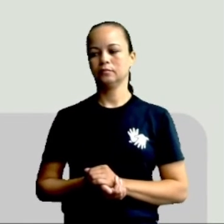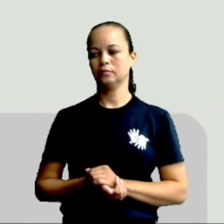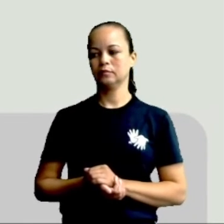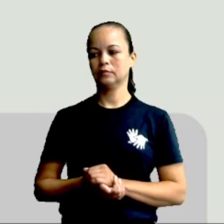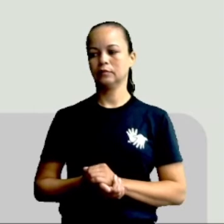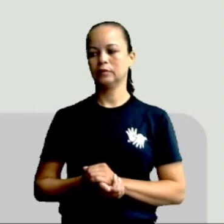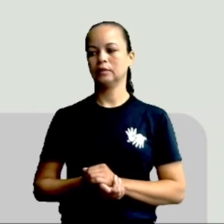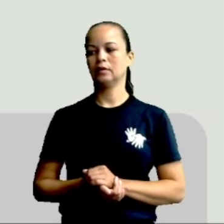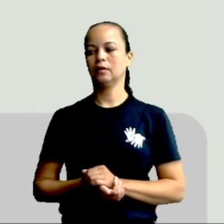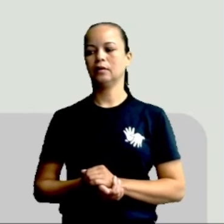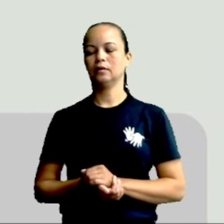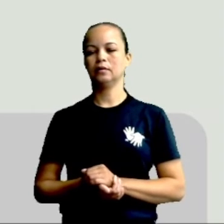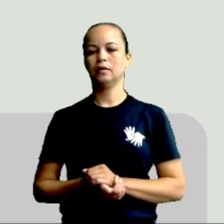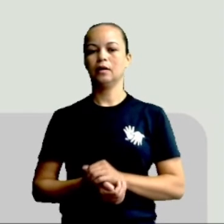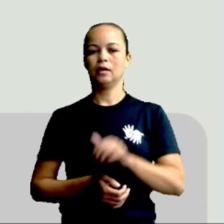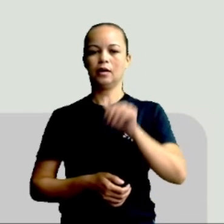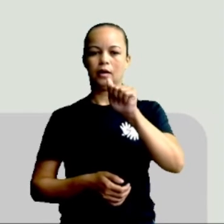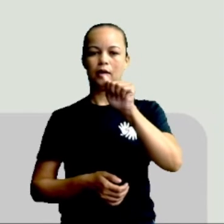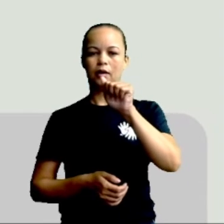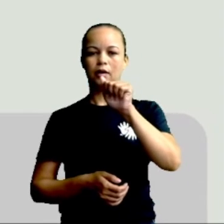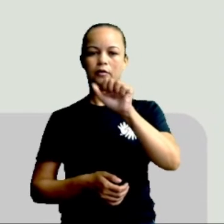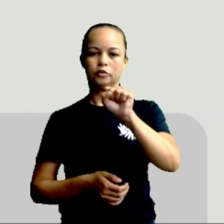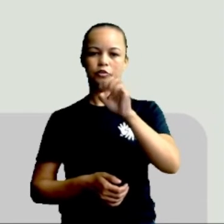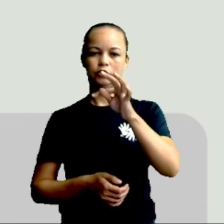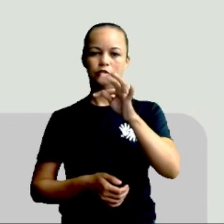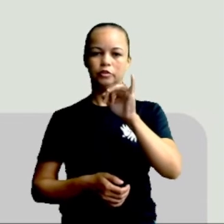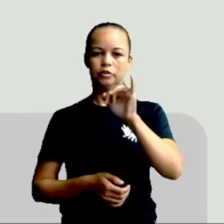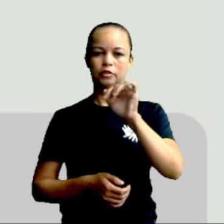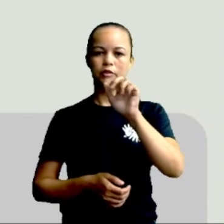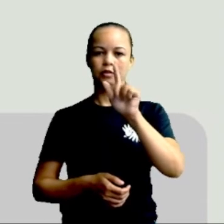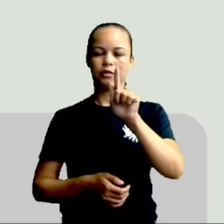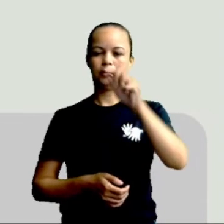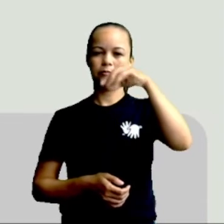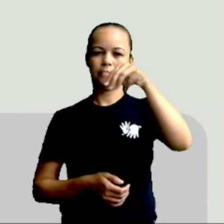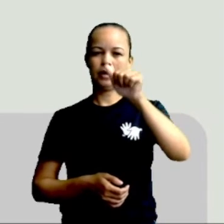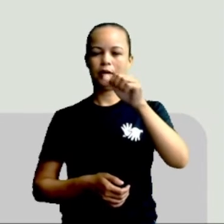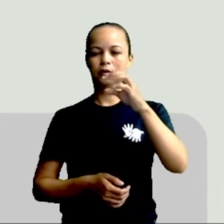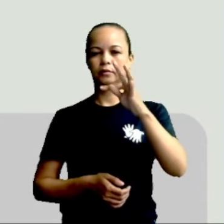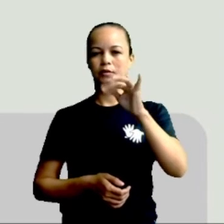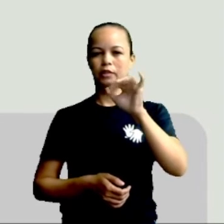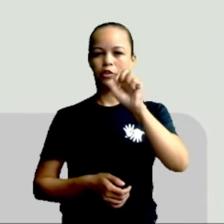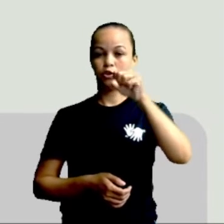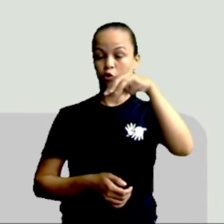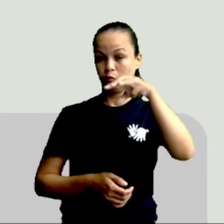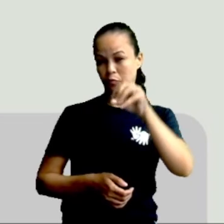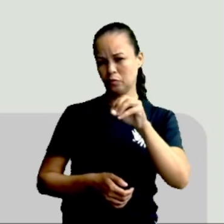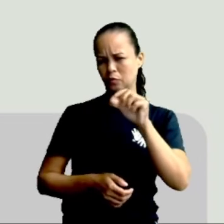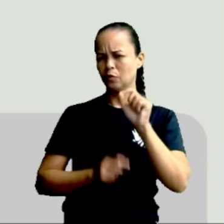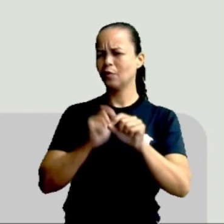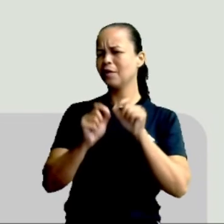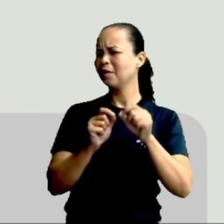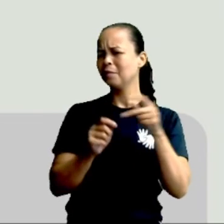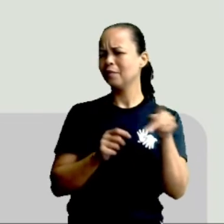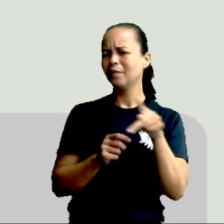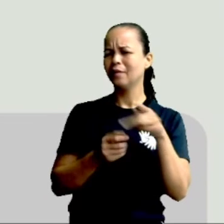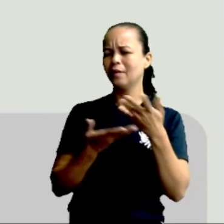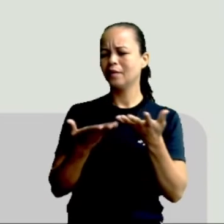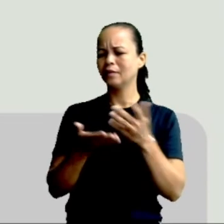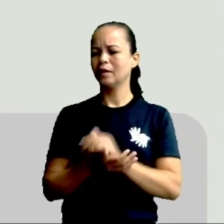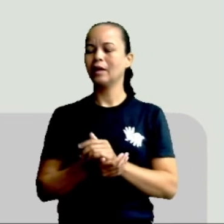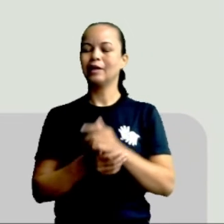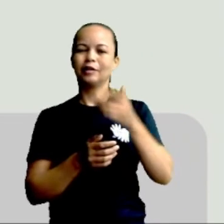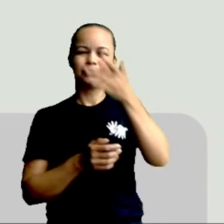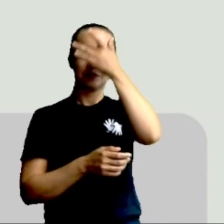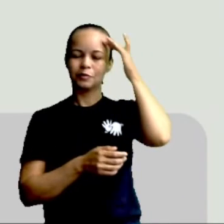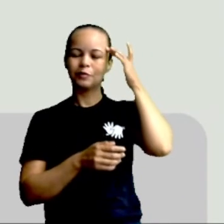para finalizar, eu tenho um astigmatismo. O que é isso, professor? São pessoas que têm problema na superfície da córnea,